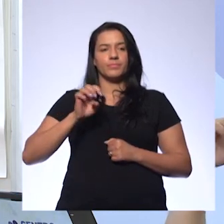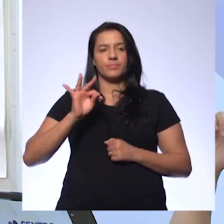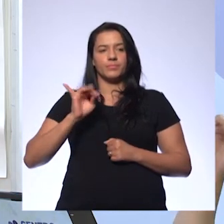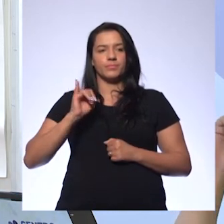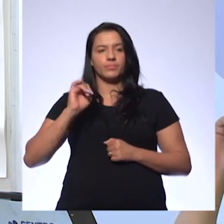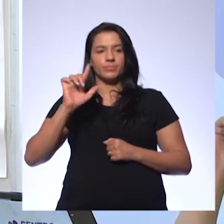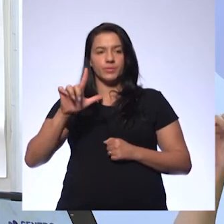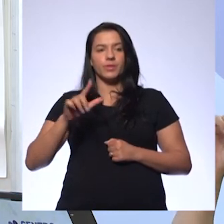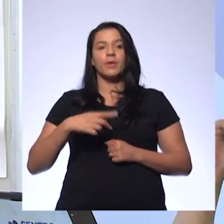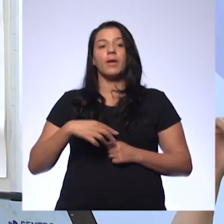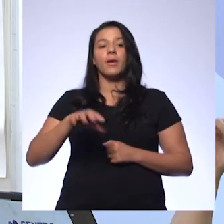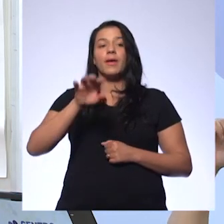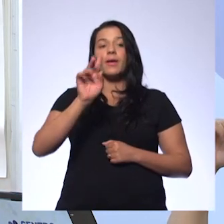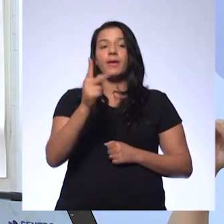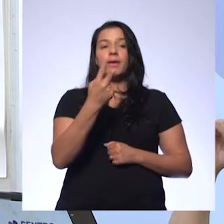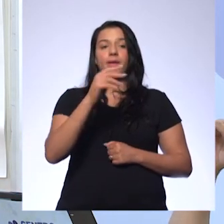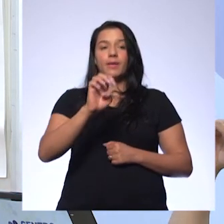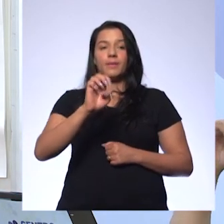heptano, ó.